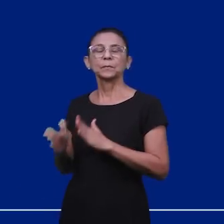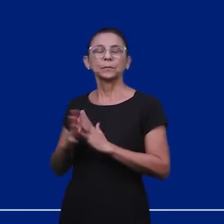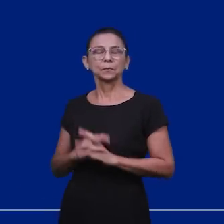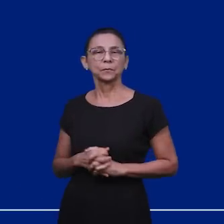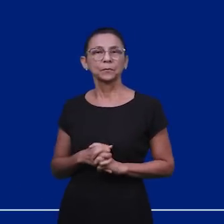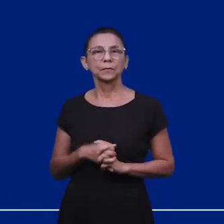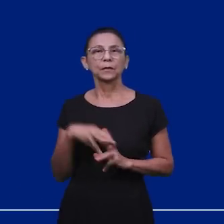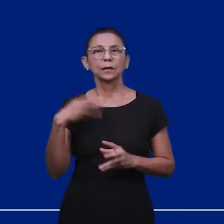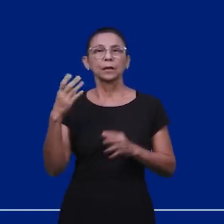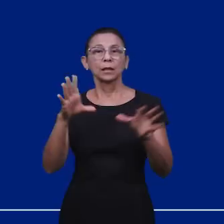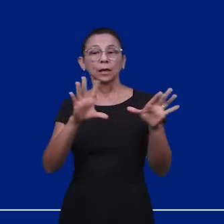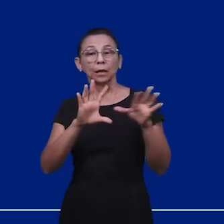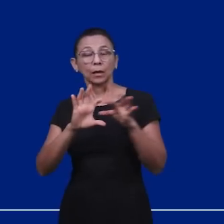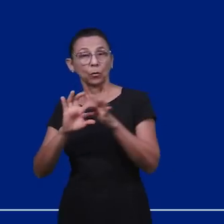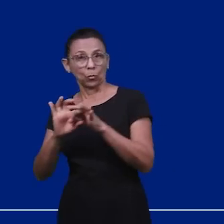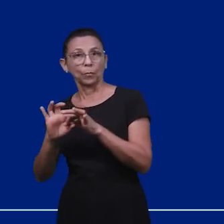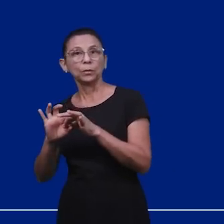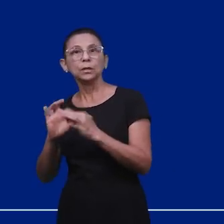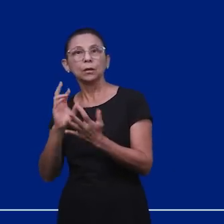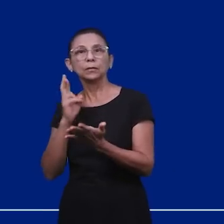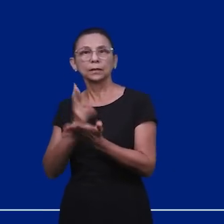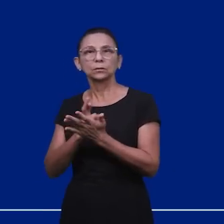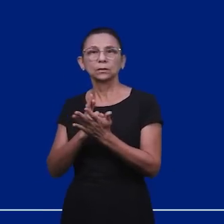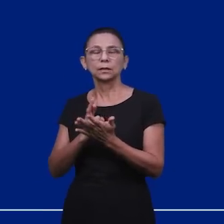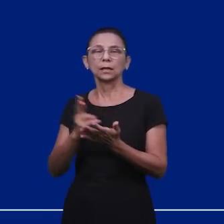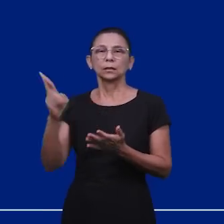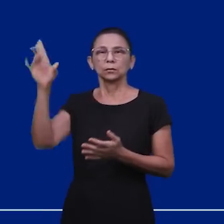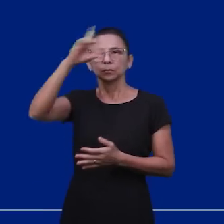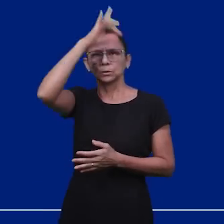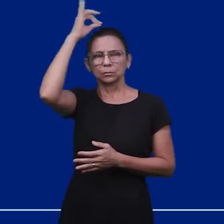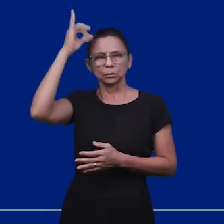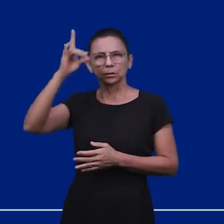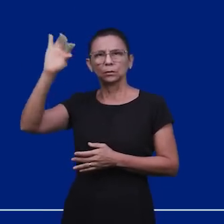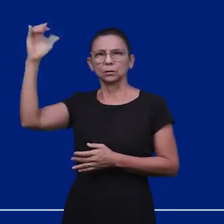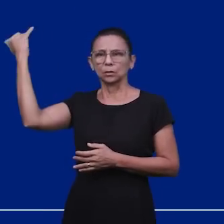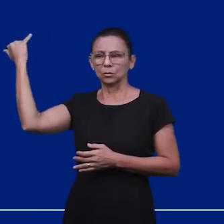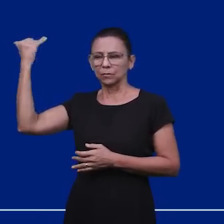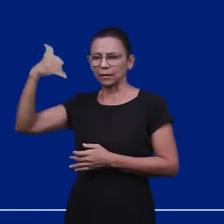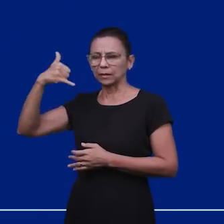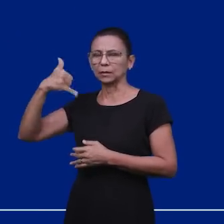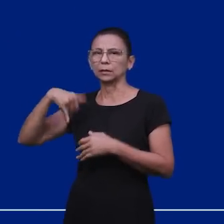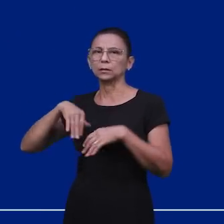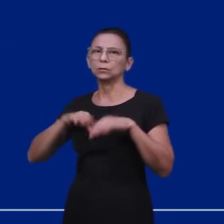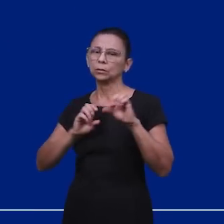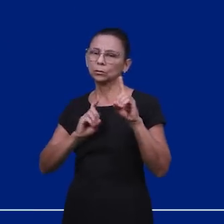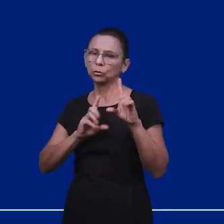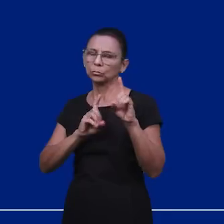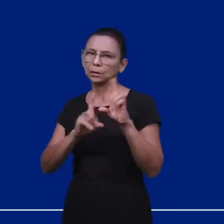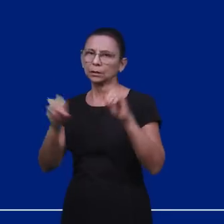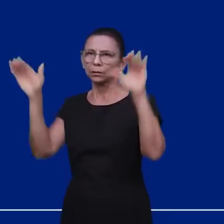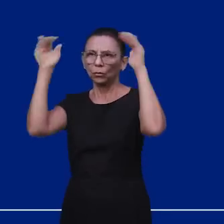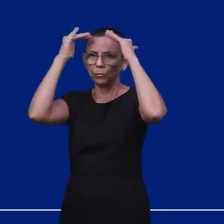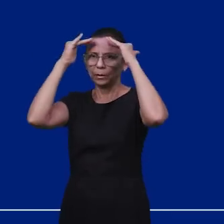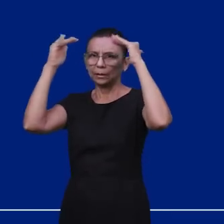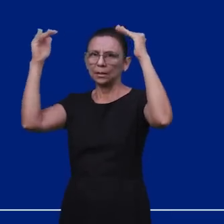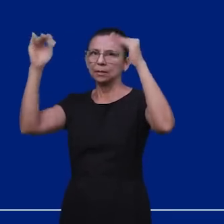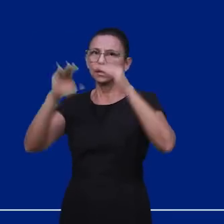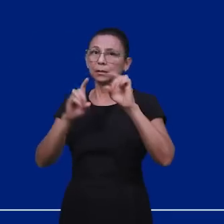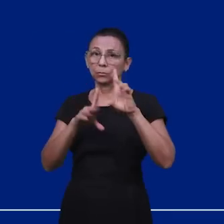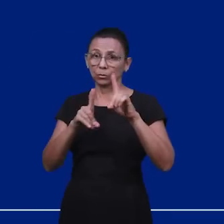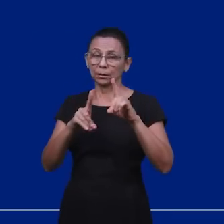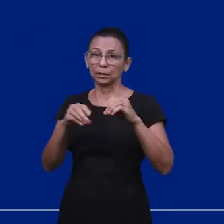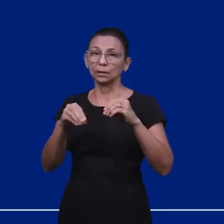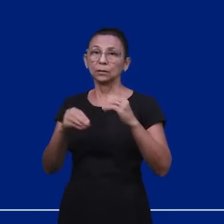é gerado na comunhão do Espírito Santo, obedecendo à voz do Senhor através da doutrina que vem da